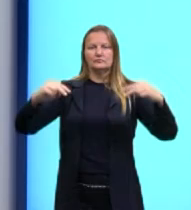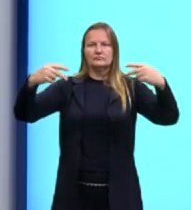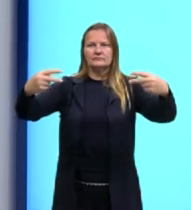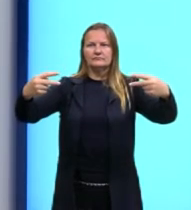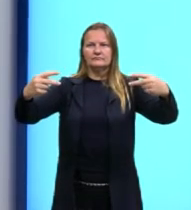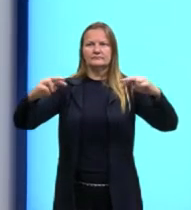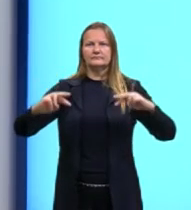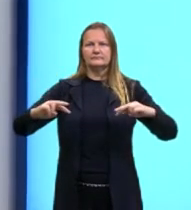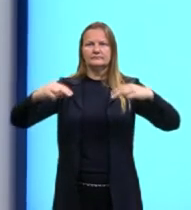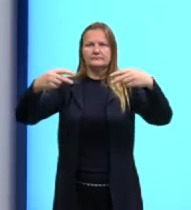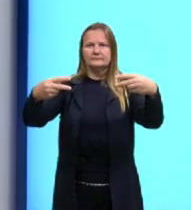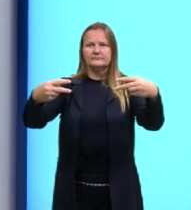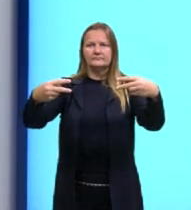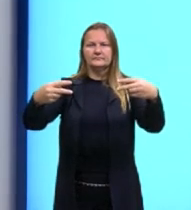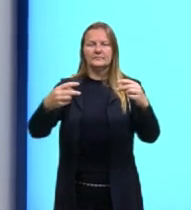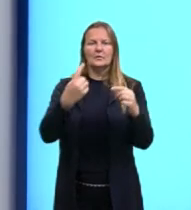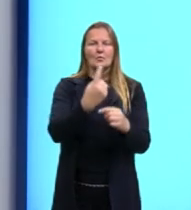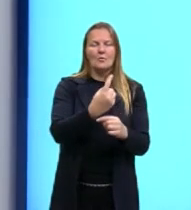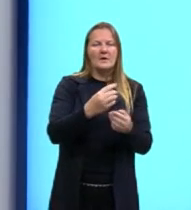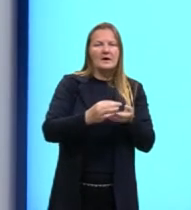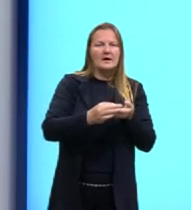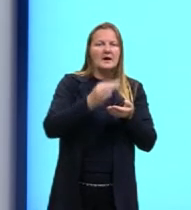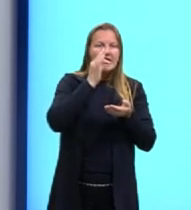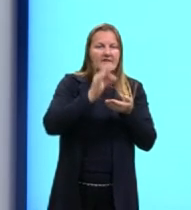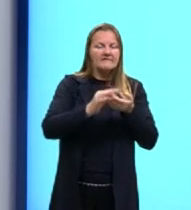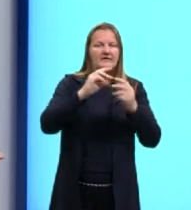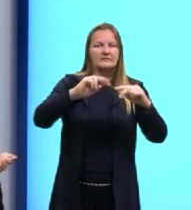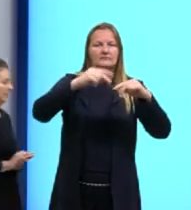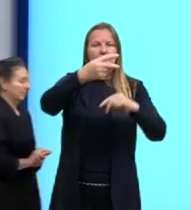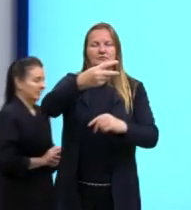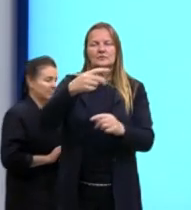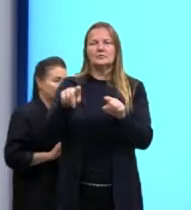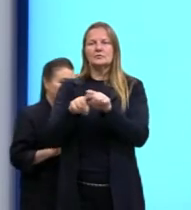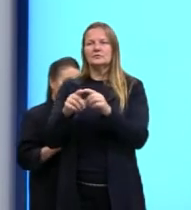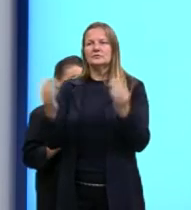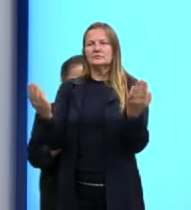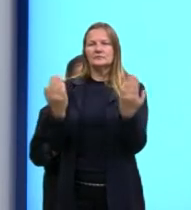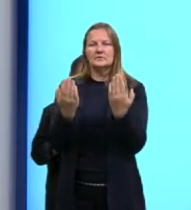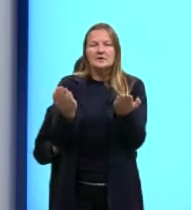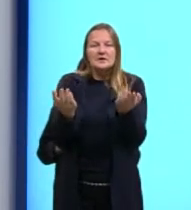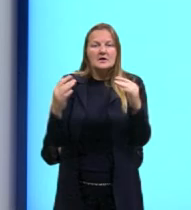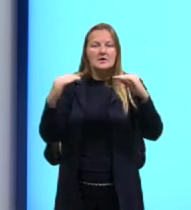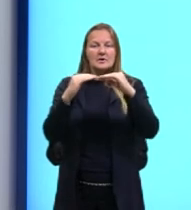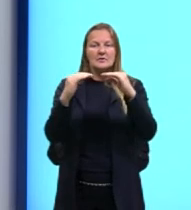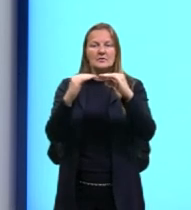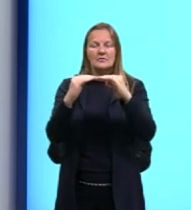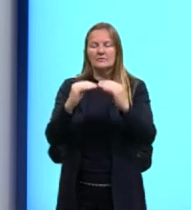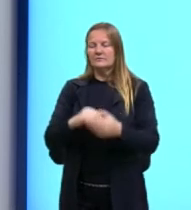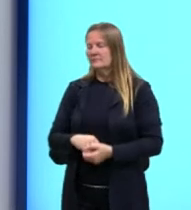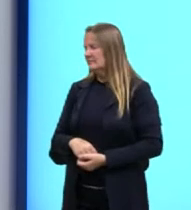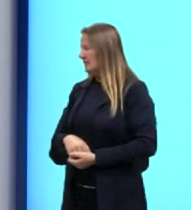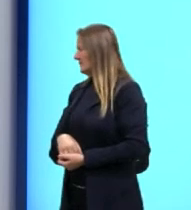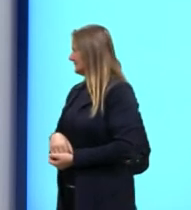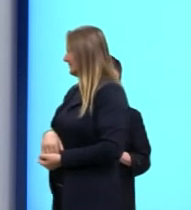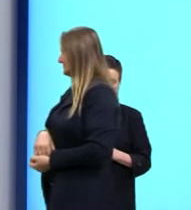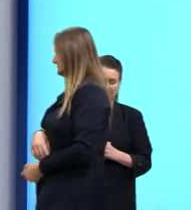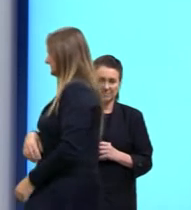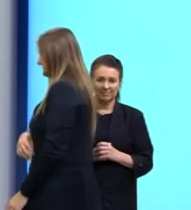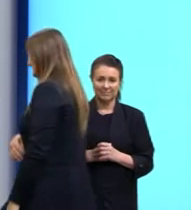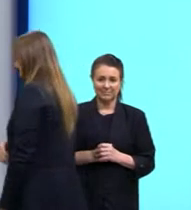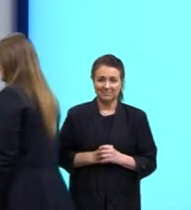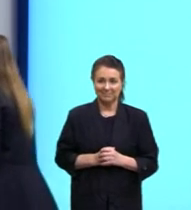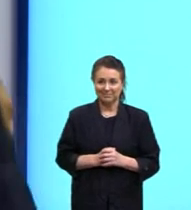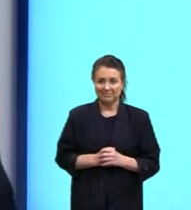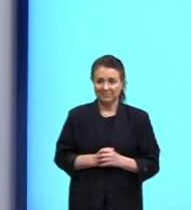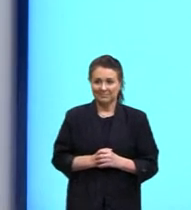então uma saca de café ao quadrado corresponde a 60 Kg também ao quadrado